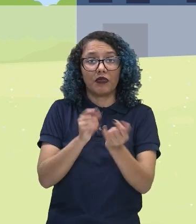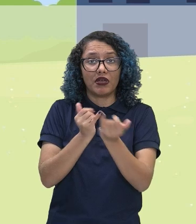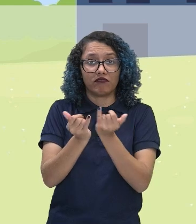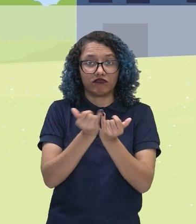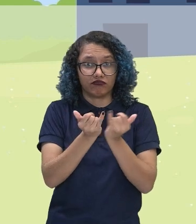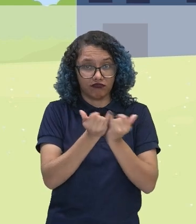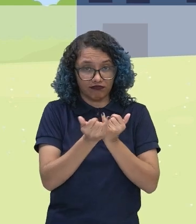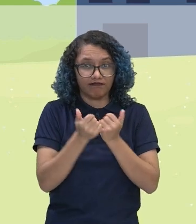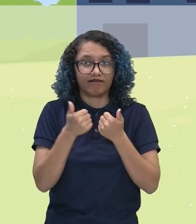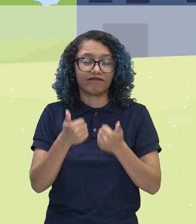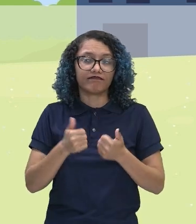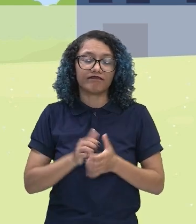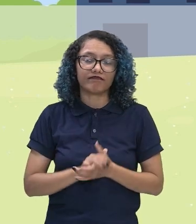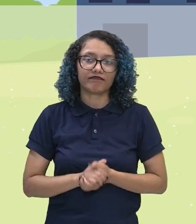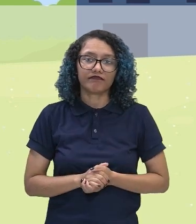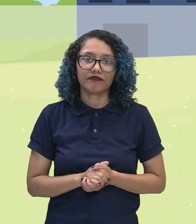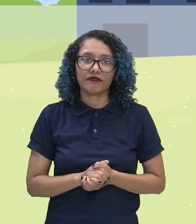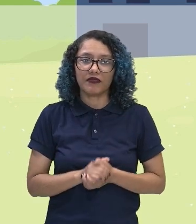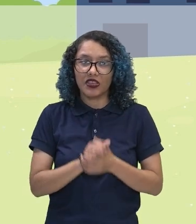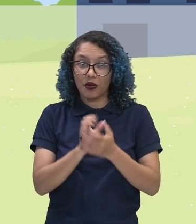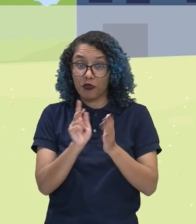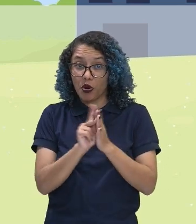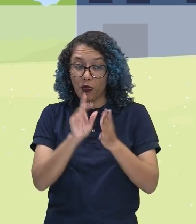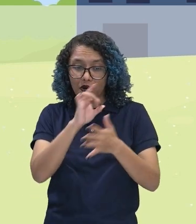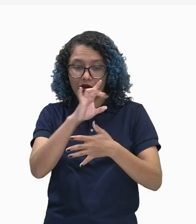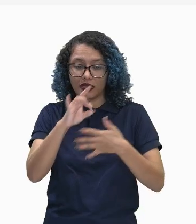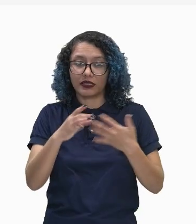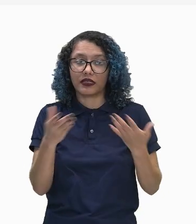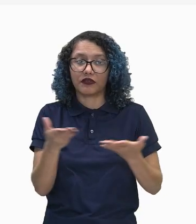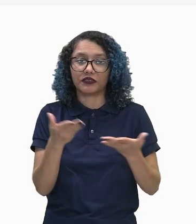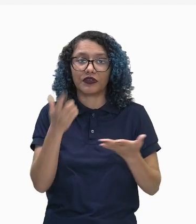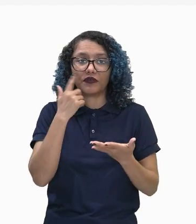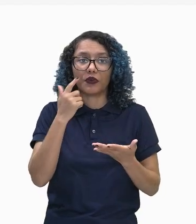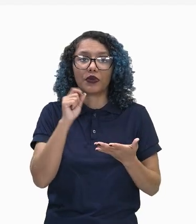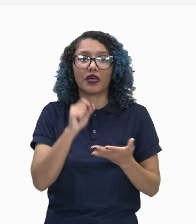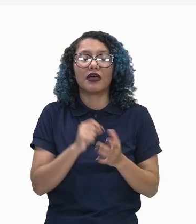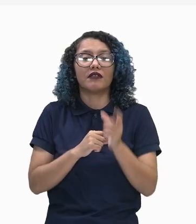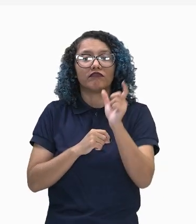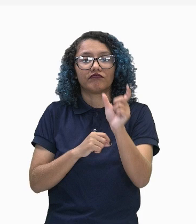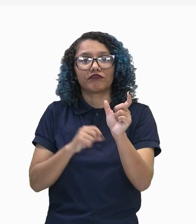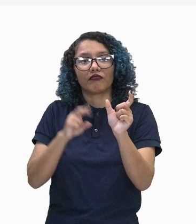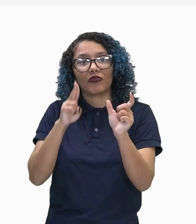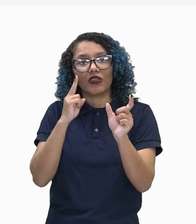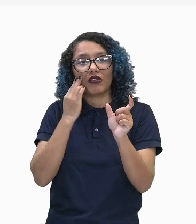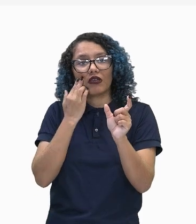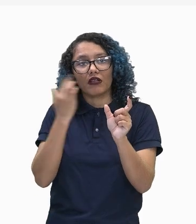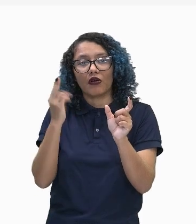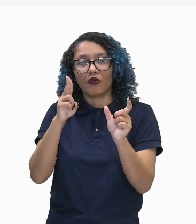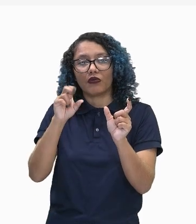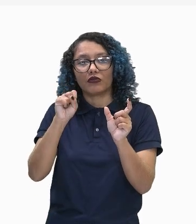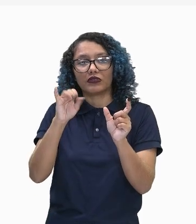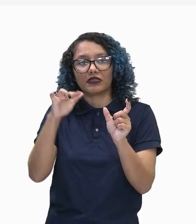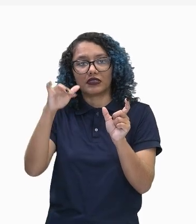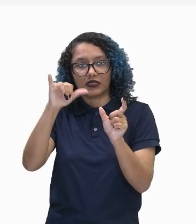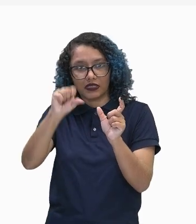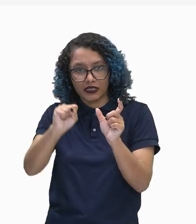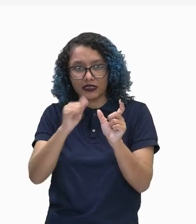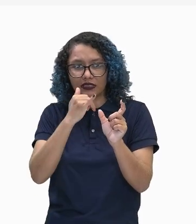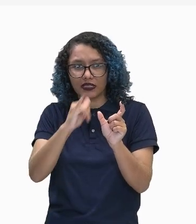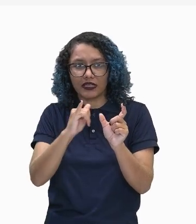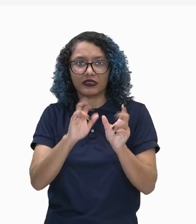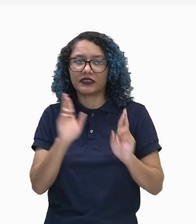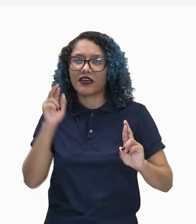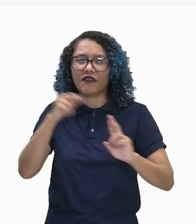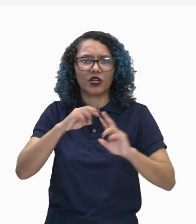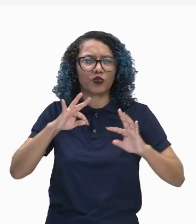uma delas, tá? Bom, a gente vai observar aí que o termo usinas elétricas, ele abrange todos os